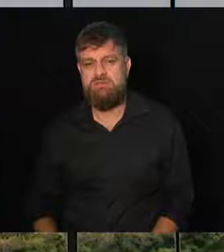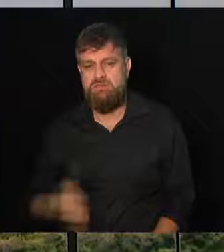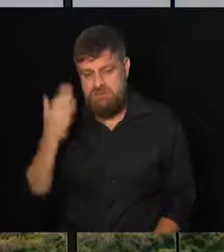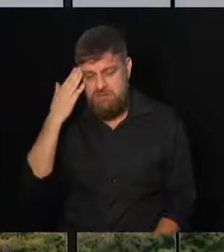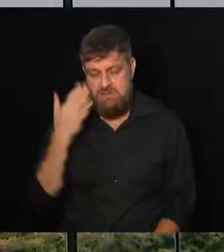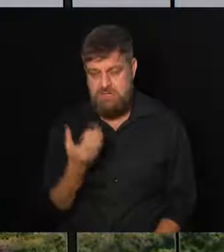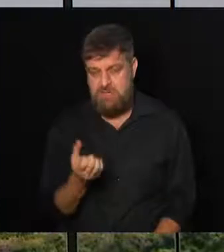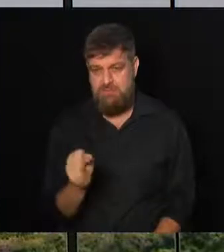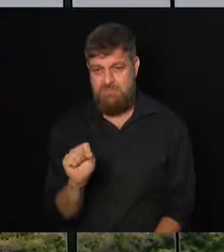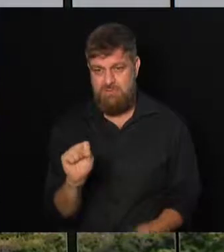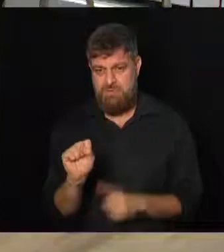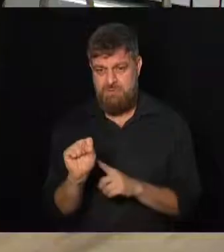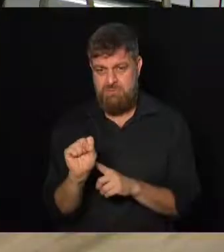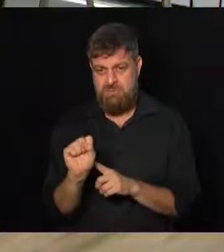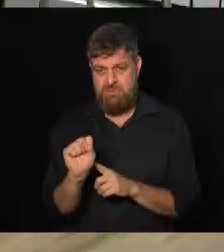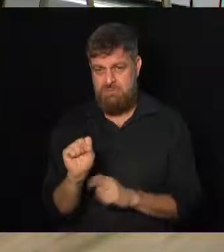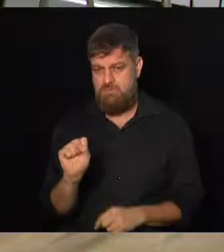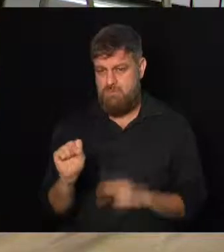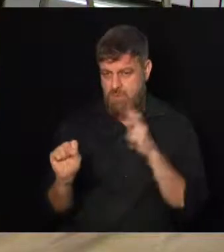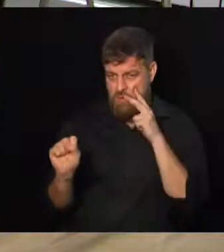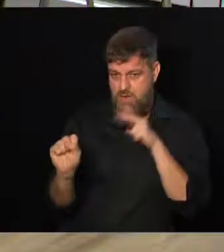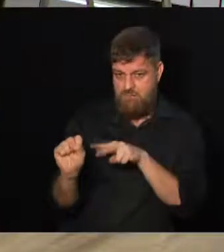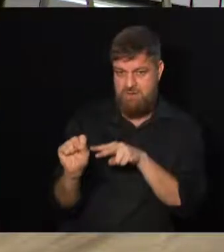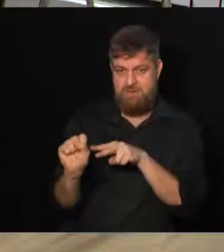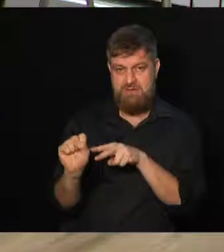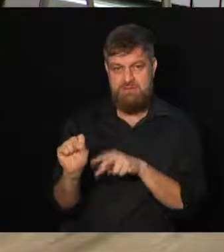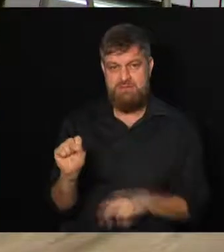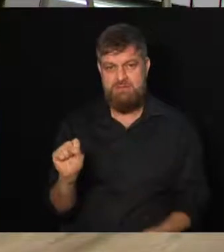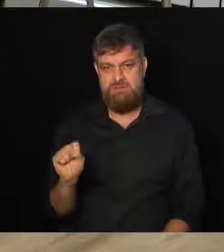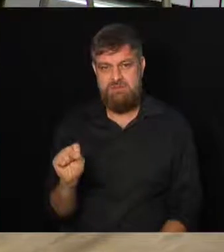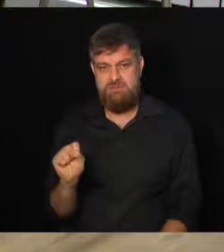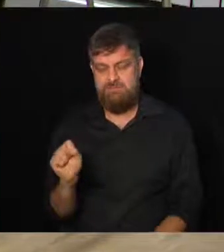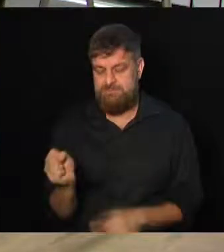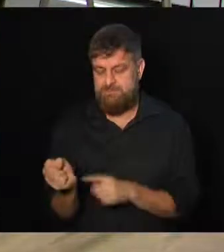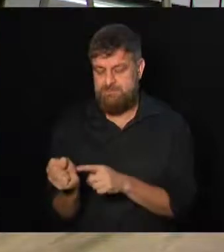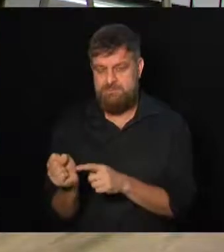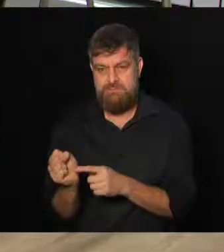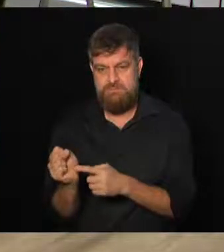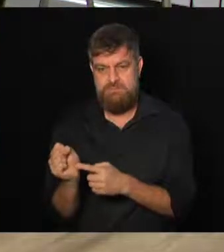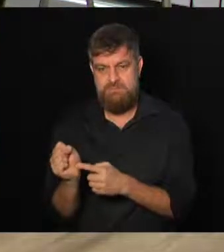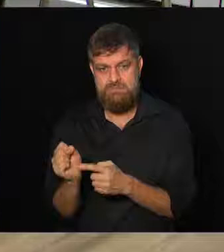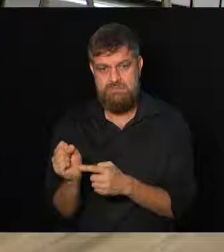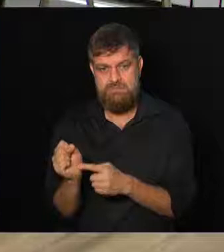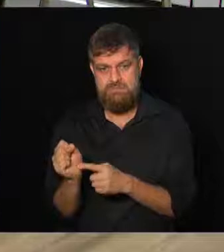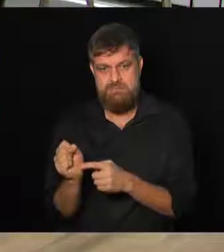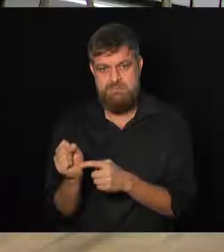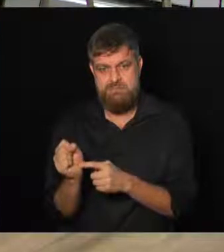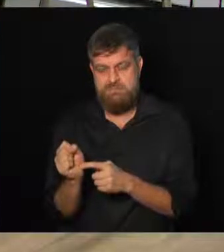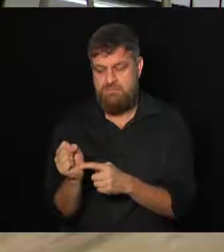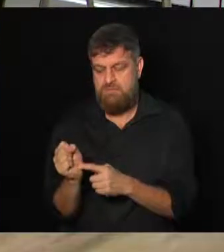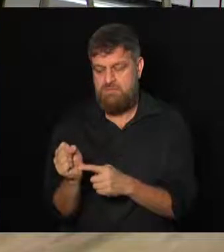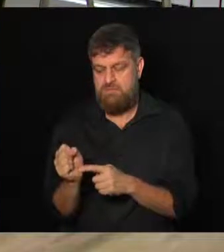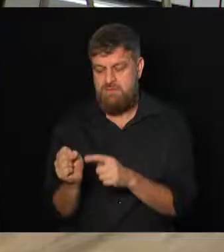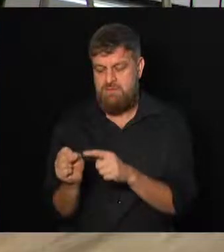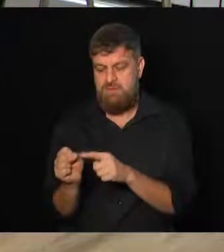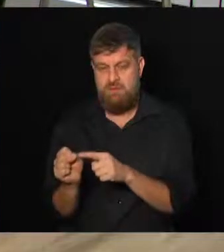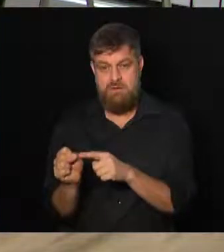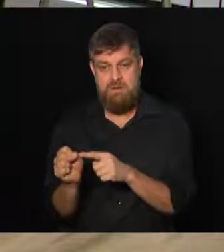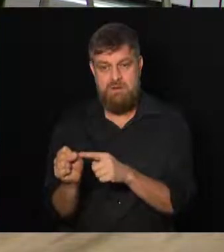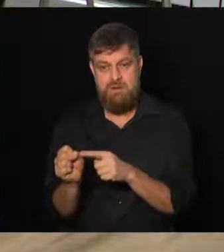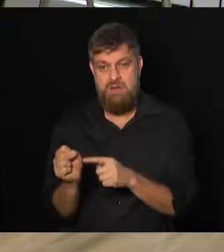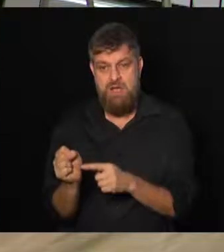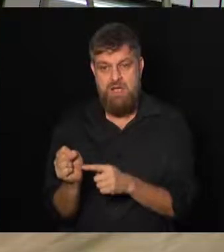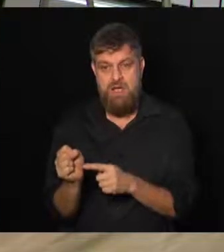tem... Apertando aqui, você tem hiperplasia benigna, tá? Apertando aqui, você tem a neoplasia. Então, o